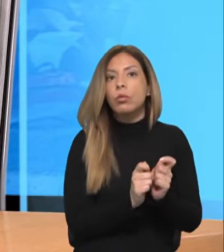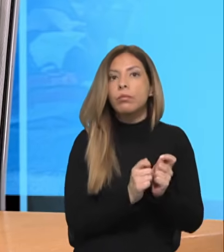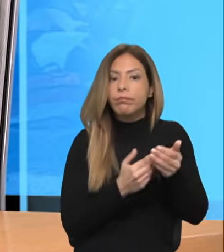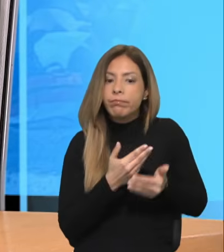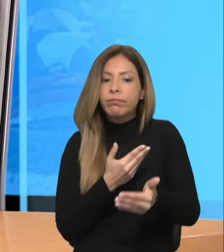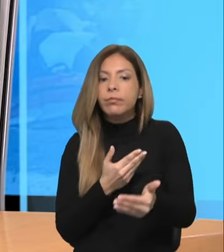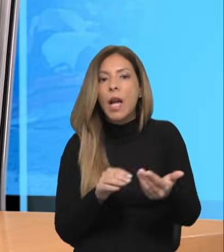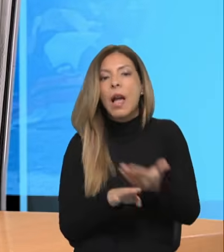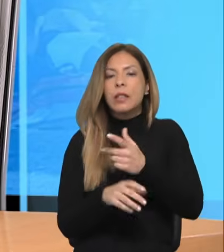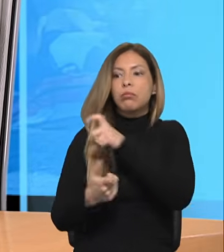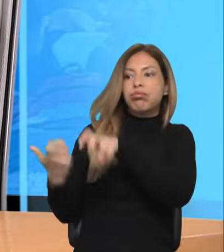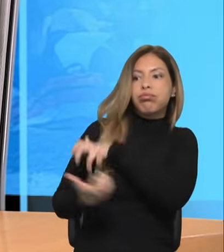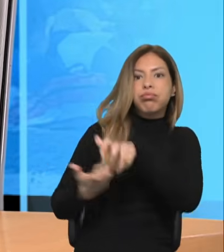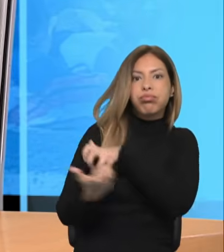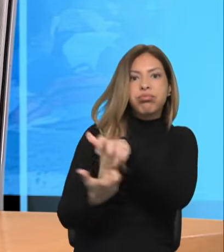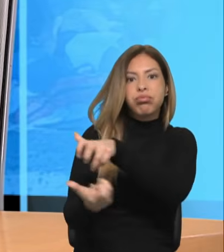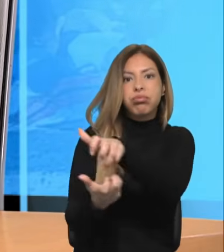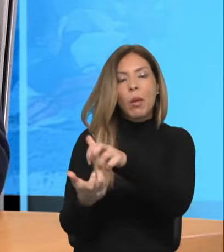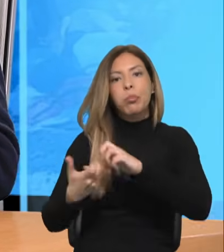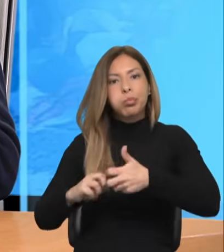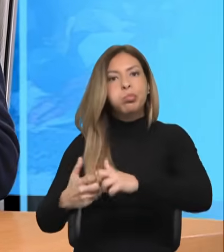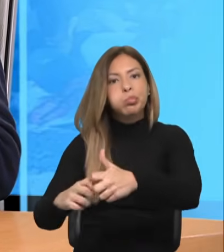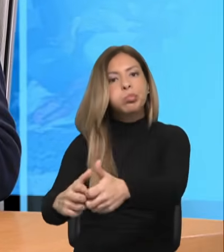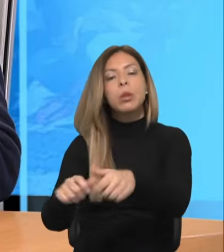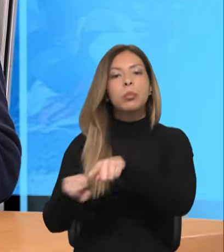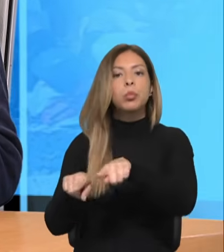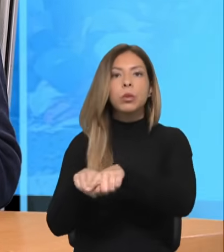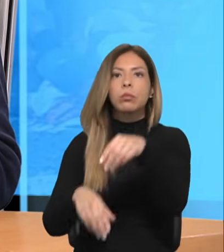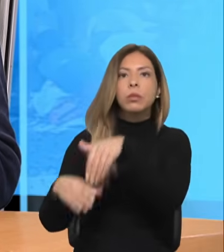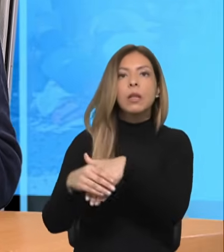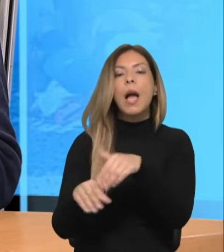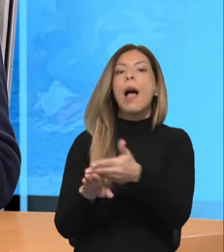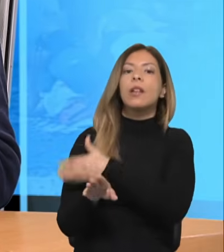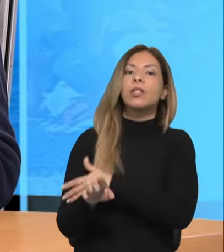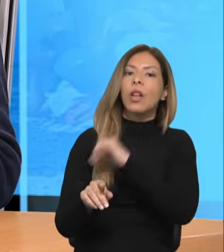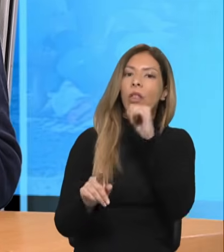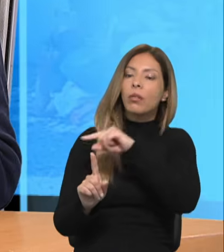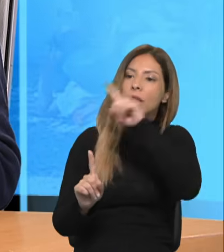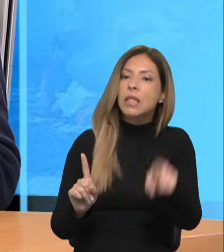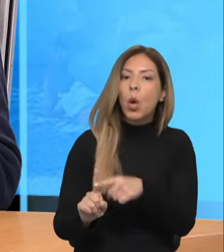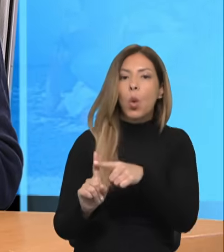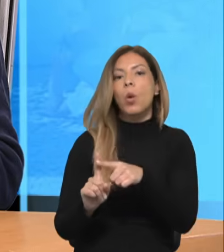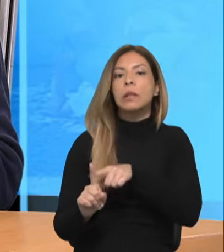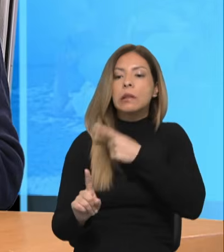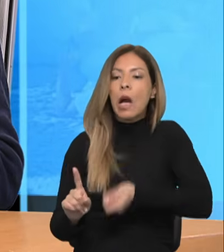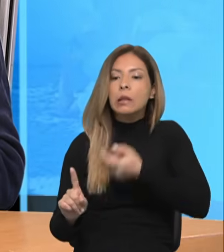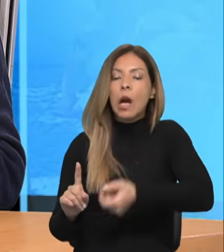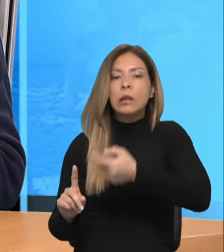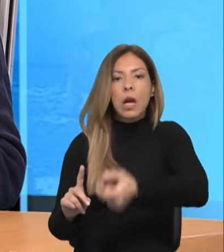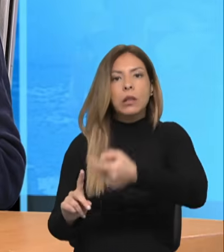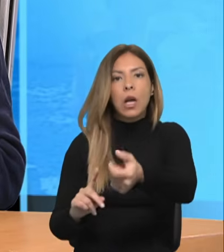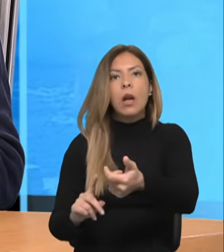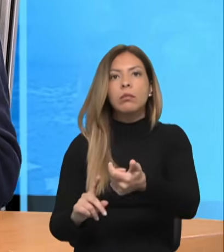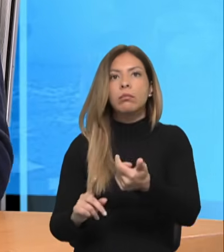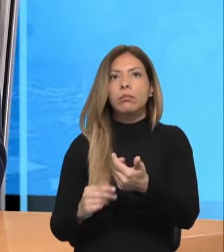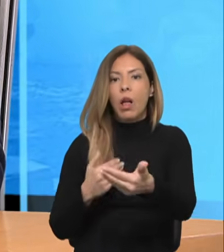o frenesi eleitoral, ou seja, para que aquele ciclo eleitoral cada vez mais